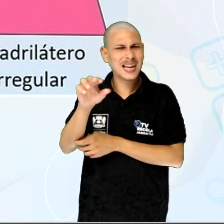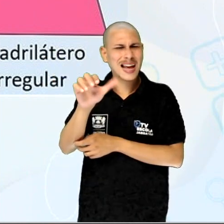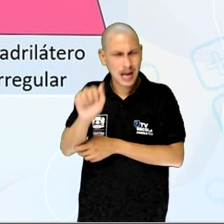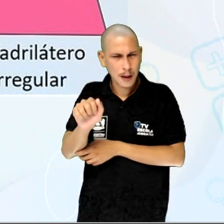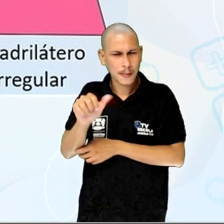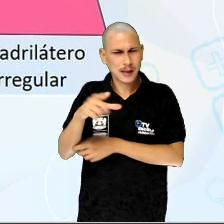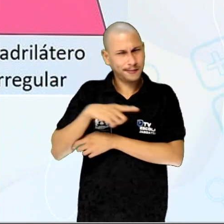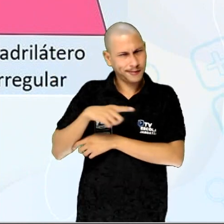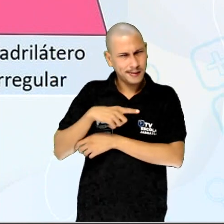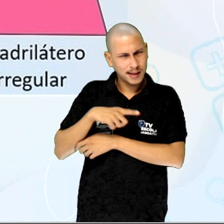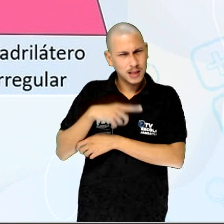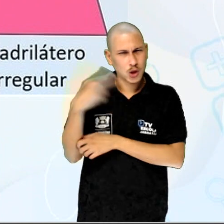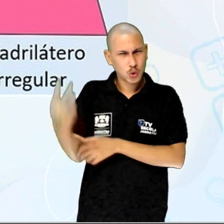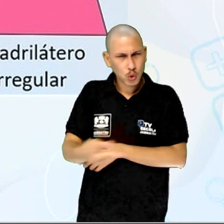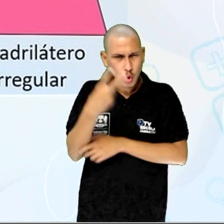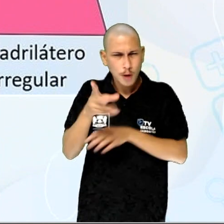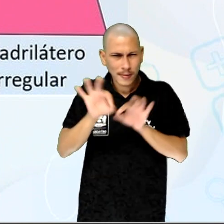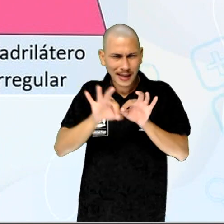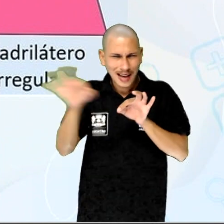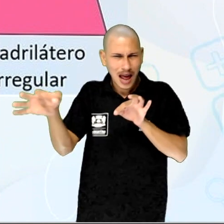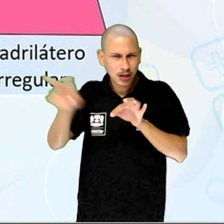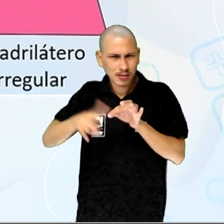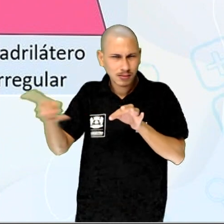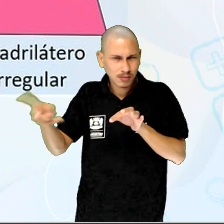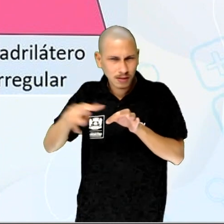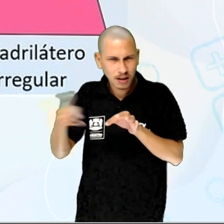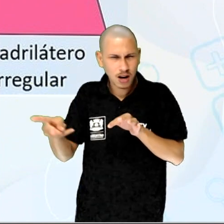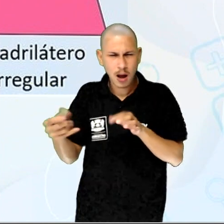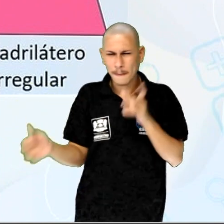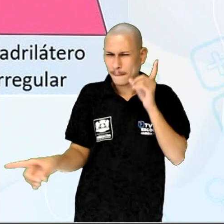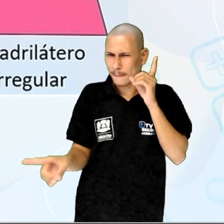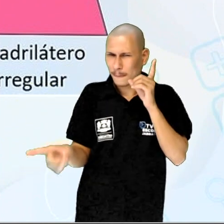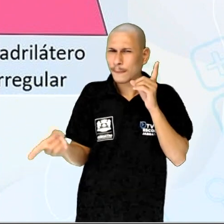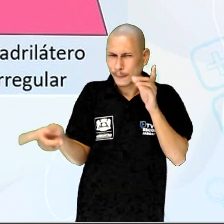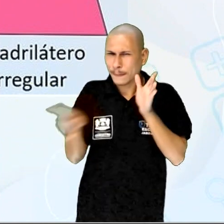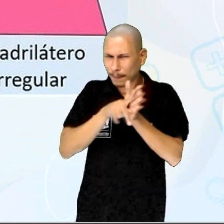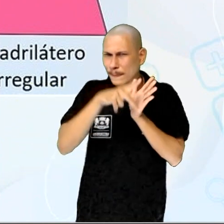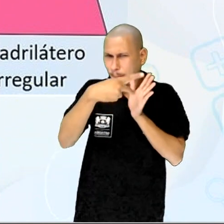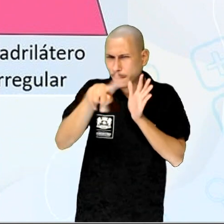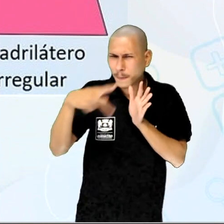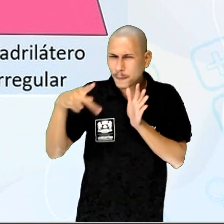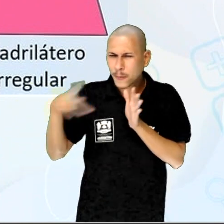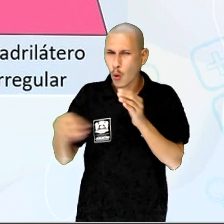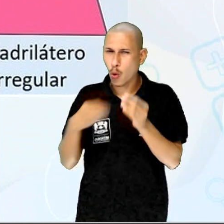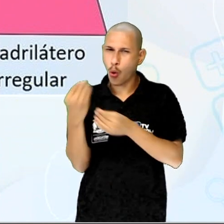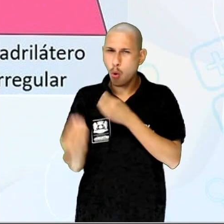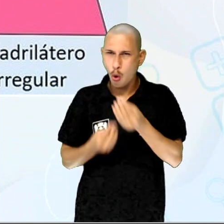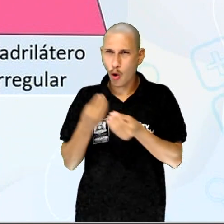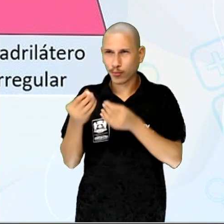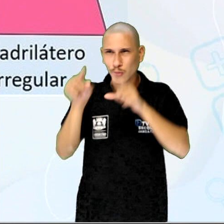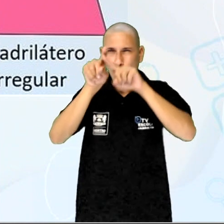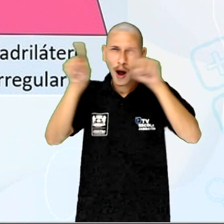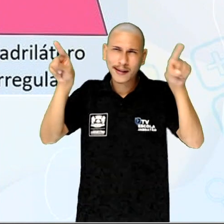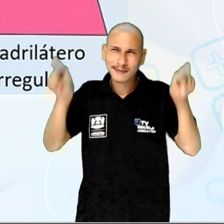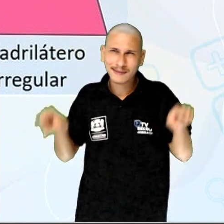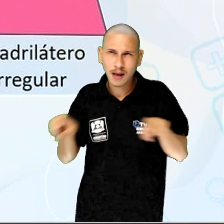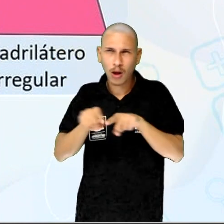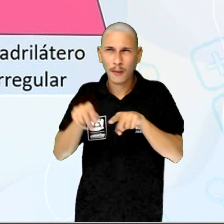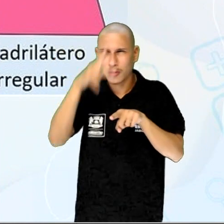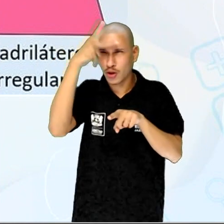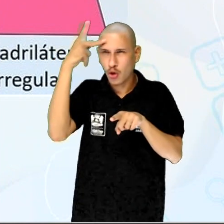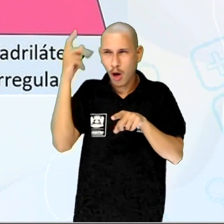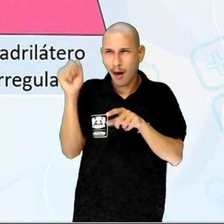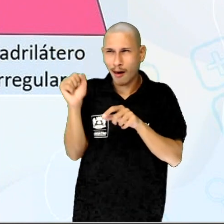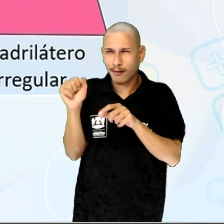que possuem 2 pares de lados paralelos. E são eles o próprio paralelogramo, é como se fosse um retângulo que alguém encostou assim nele, ele ficou